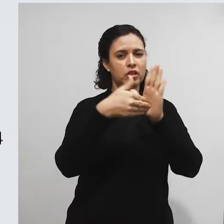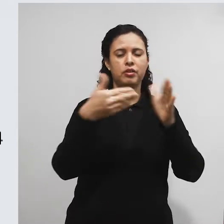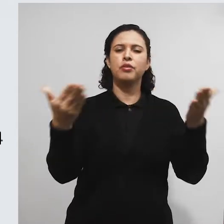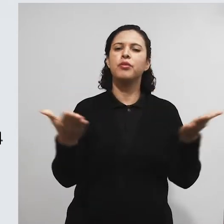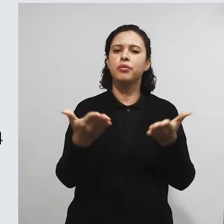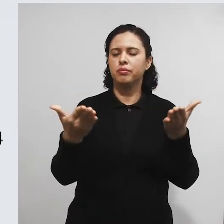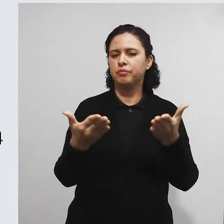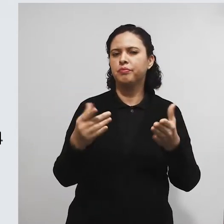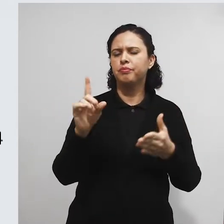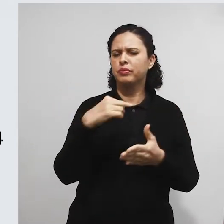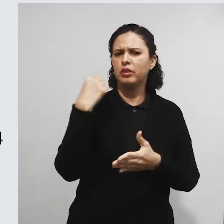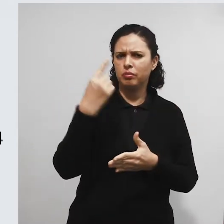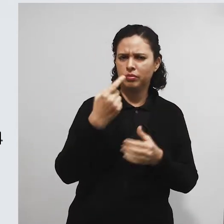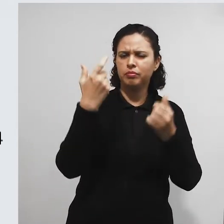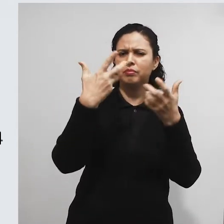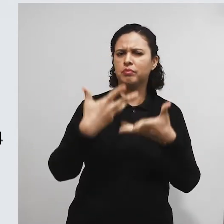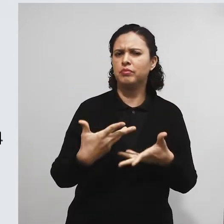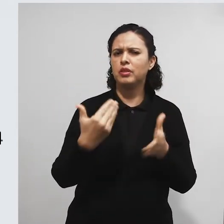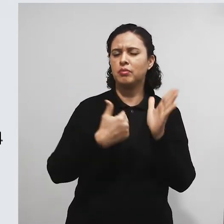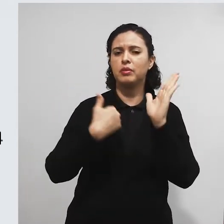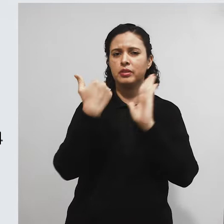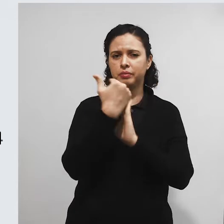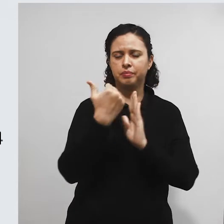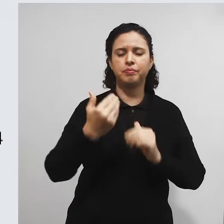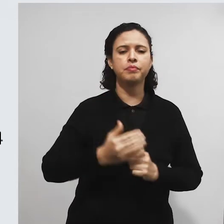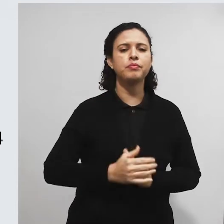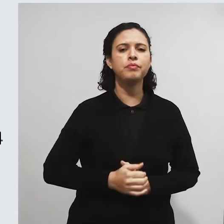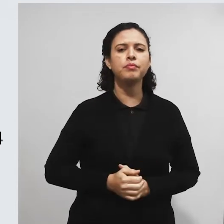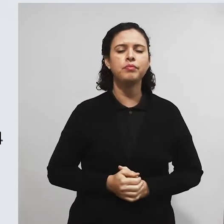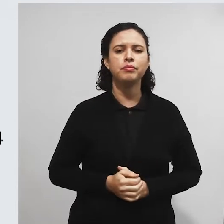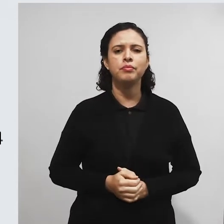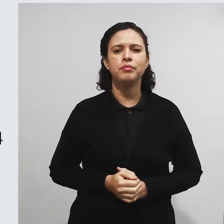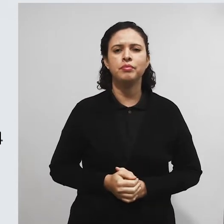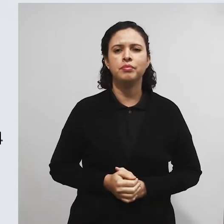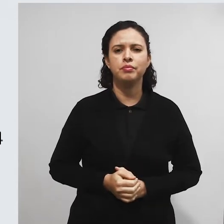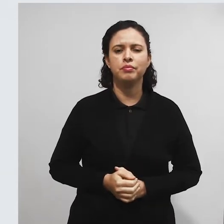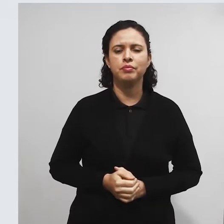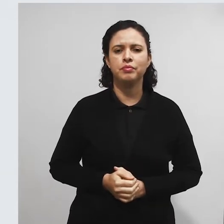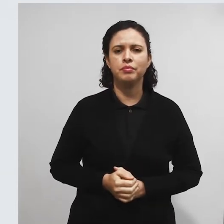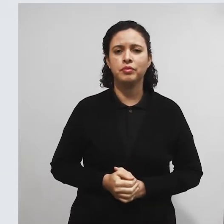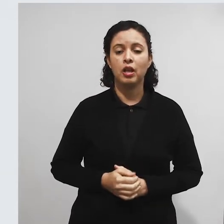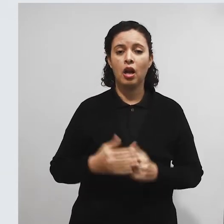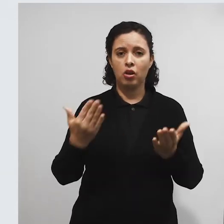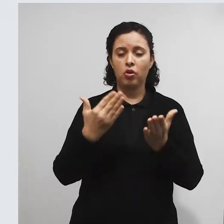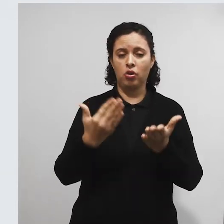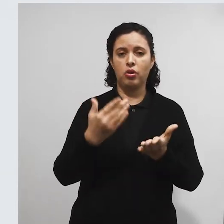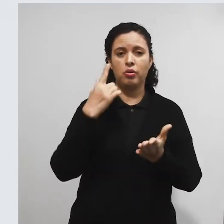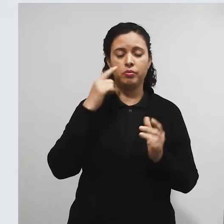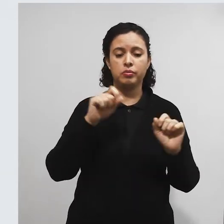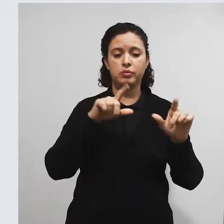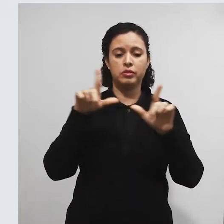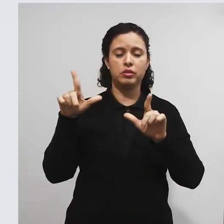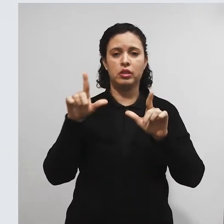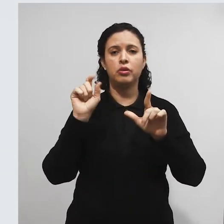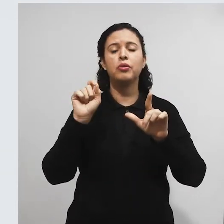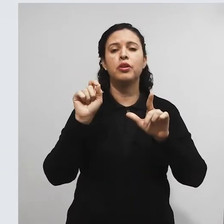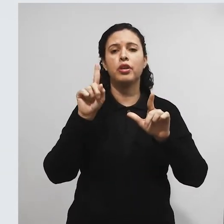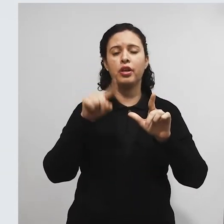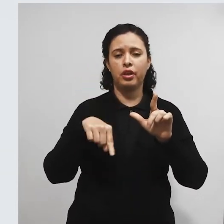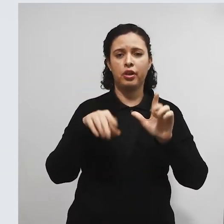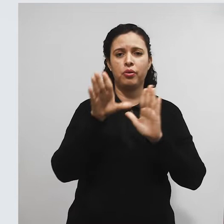A gente vai entender o porquê desses aspectos. Vamos avançar aqui para que a gente possa, de fato, entrar no